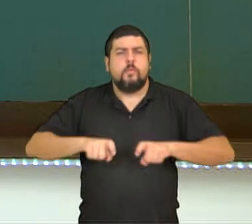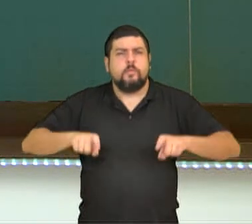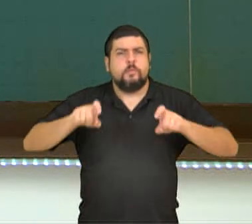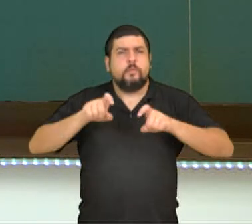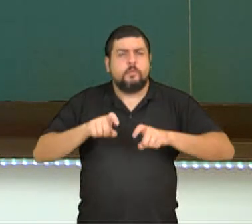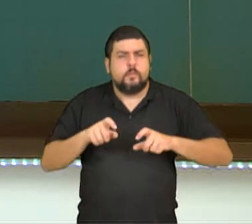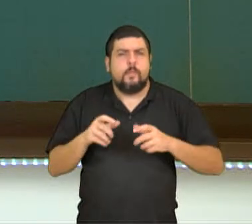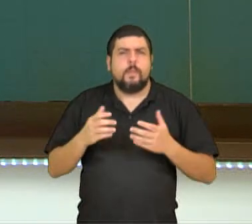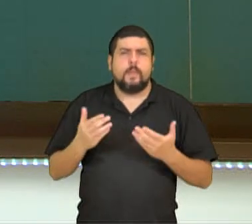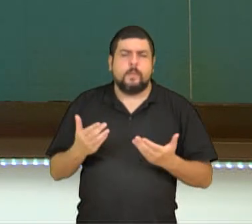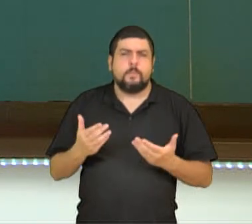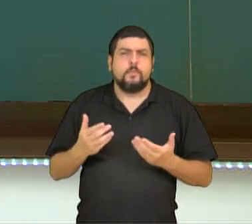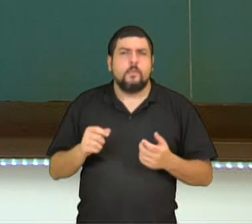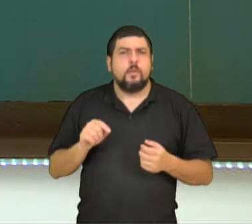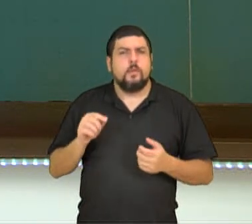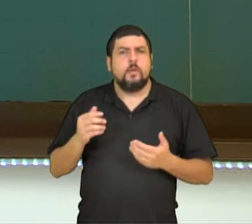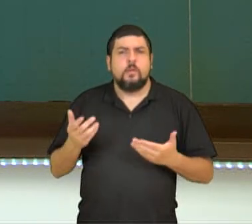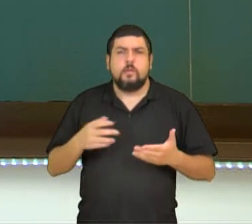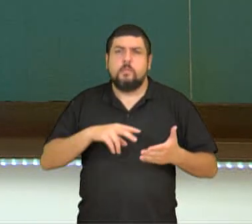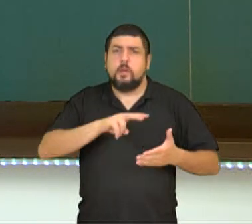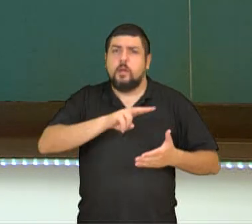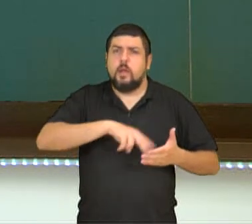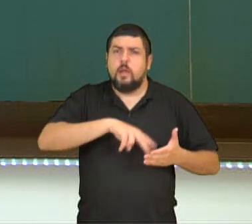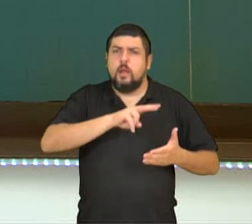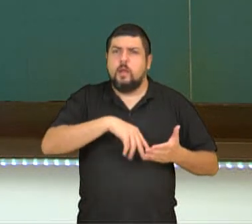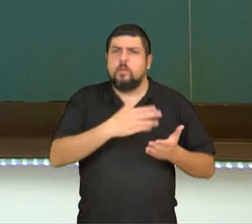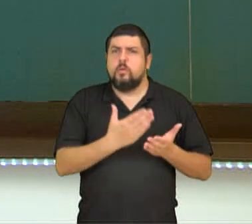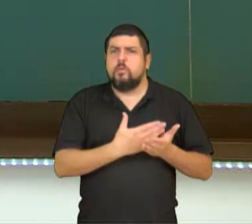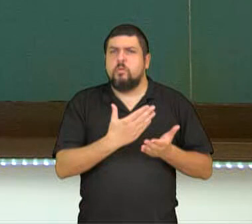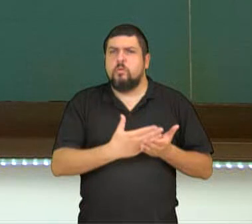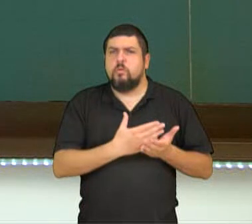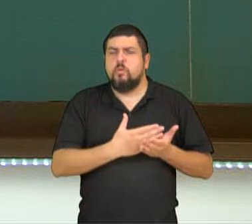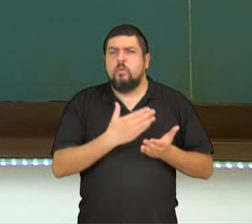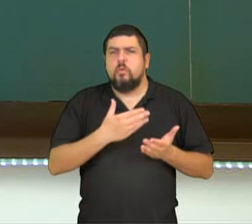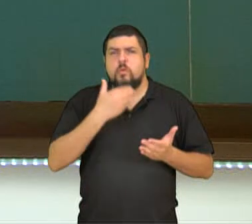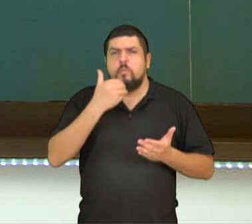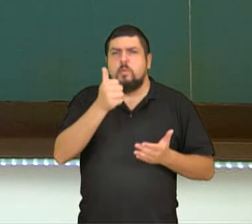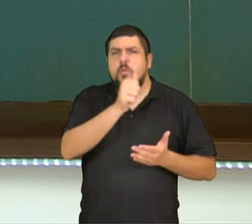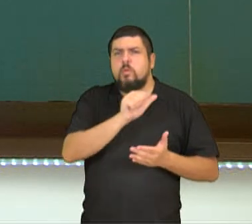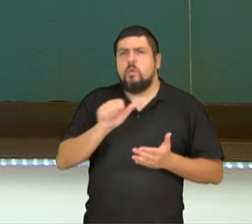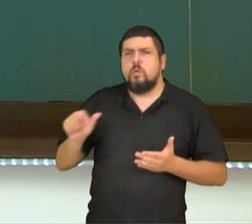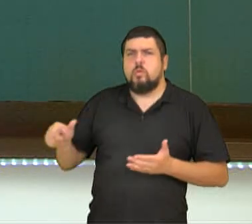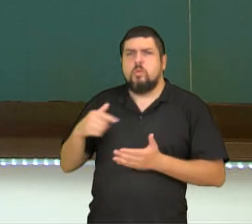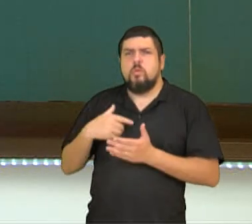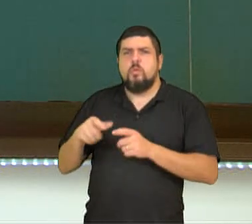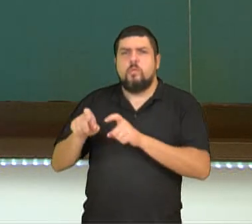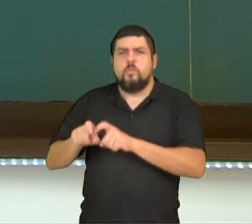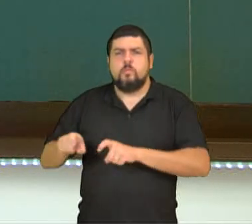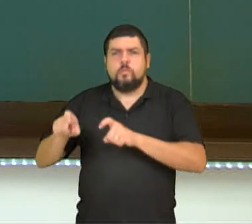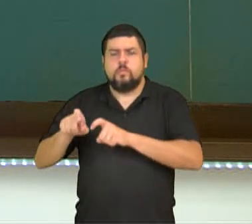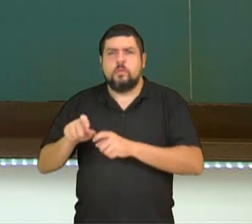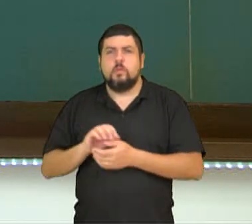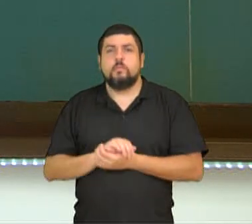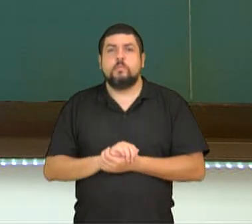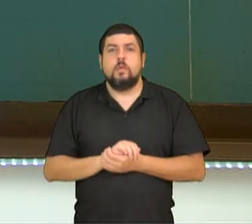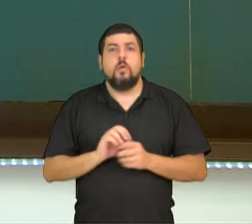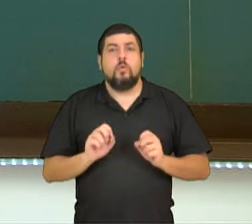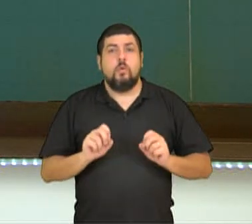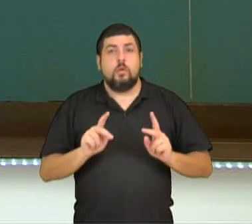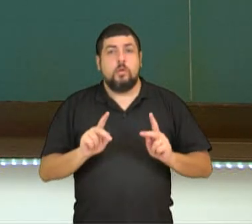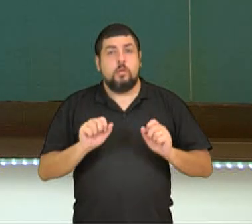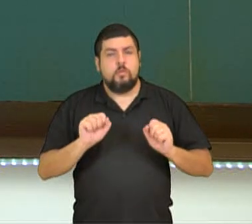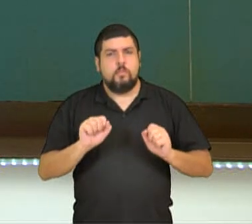leitura virtual ser tão efetiva quanto a leitura dos livros impressos, ele pode também estar equivocado, né, porque não pode